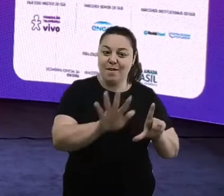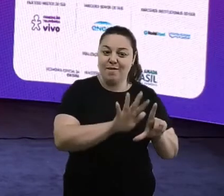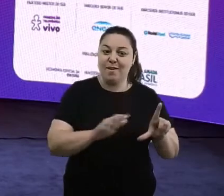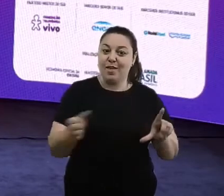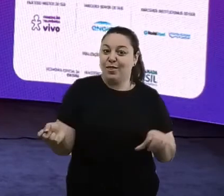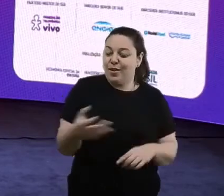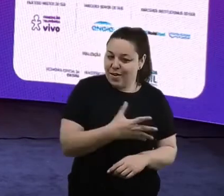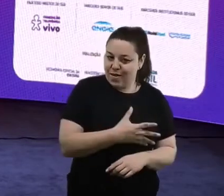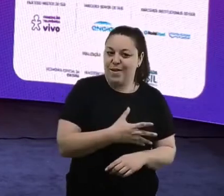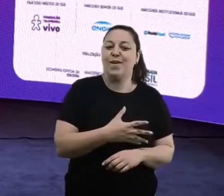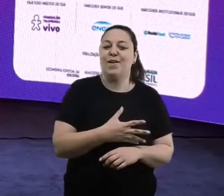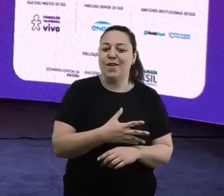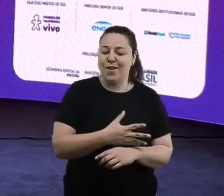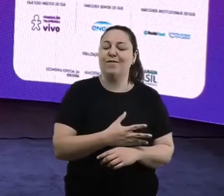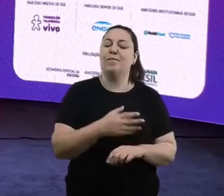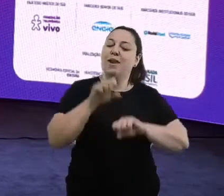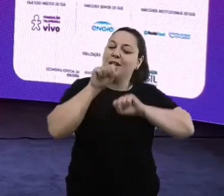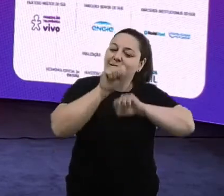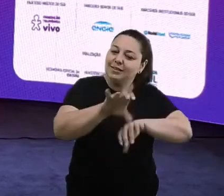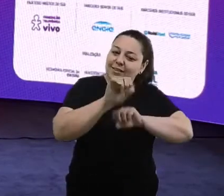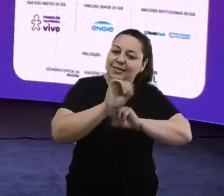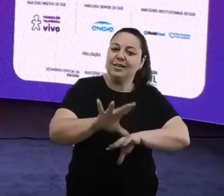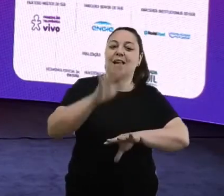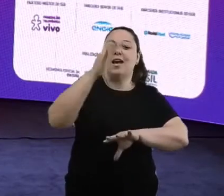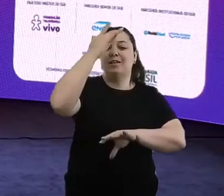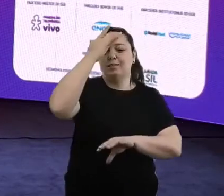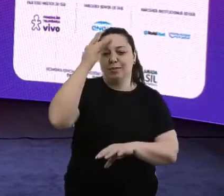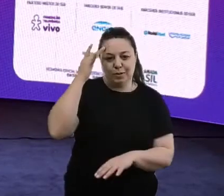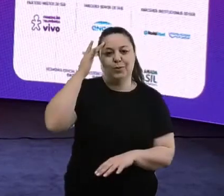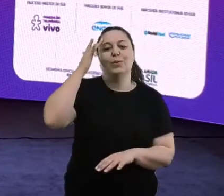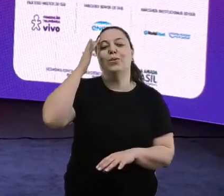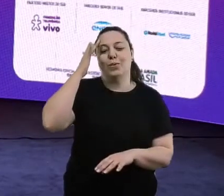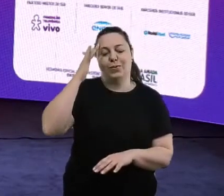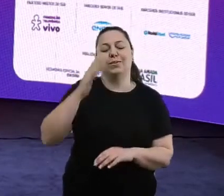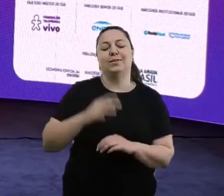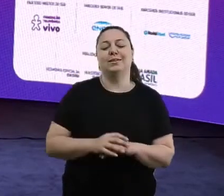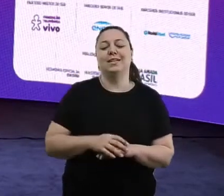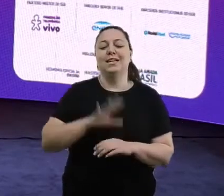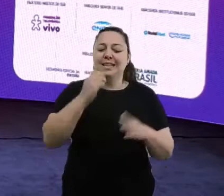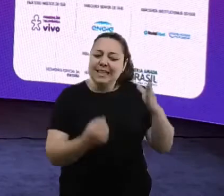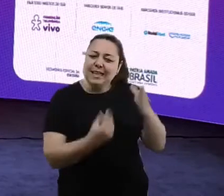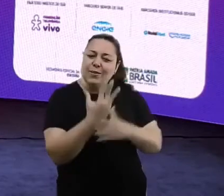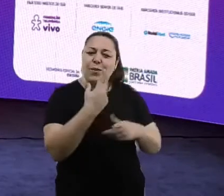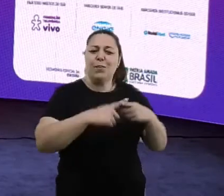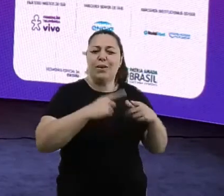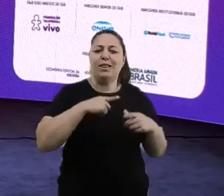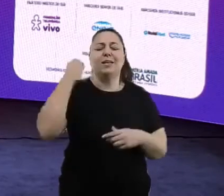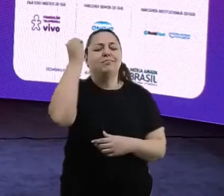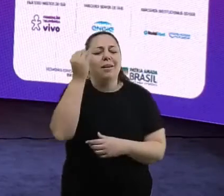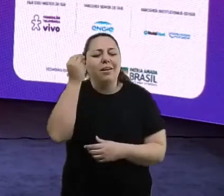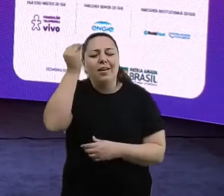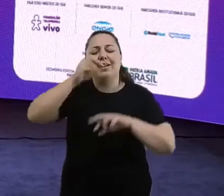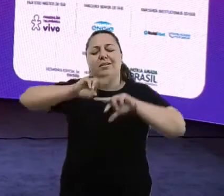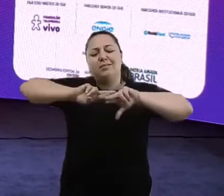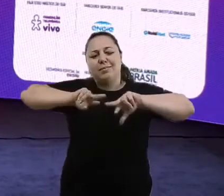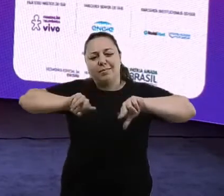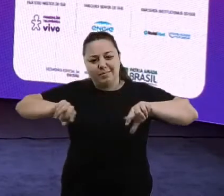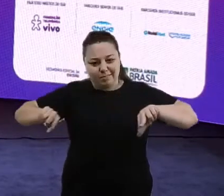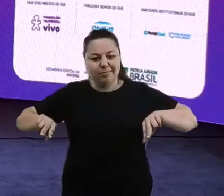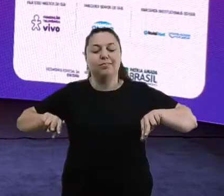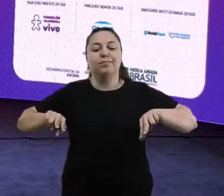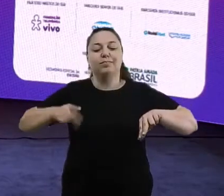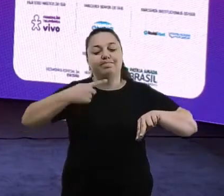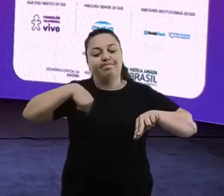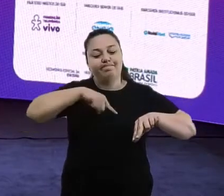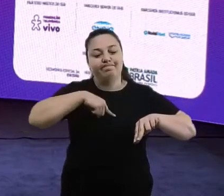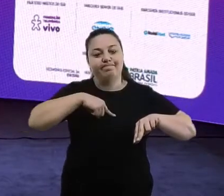levando esse Maravilhoso. conhecimento para indivíduos. Nasceu depois de todas essas experiências que a gente foi tendo, laboratório, workshops, mentorias, né? E